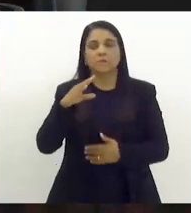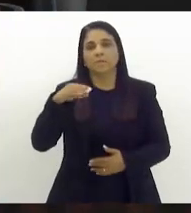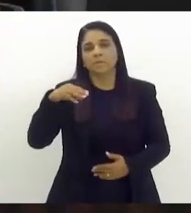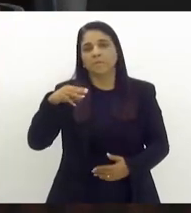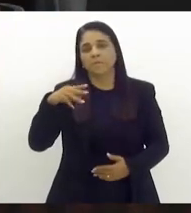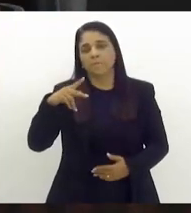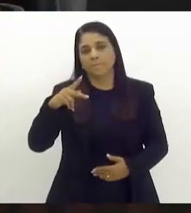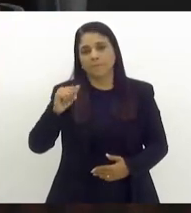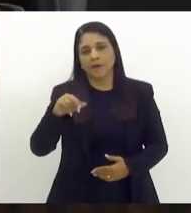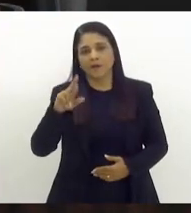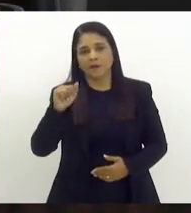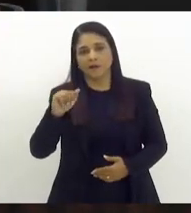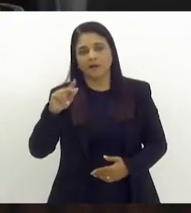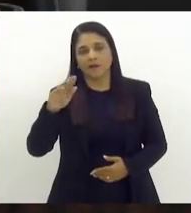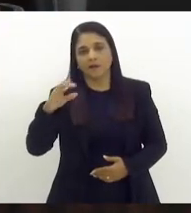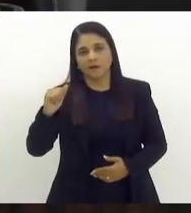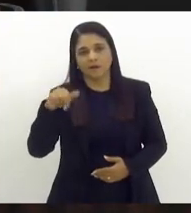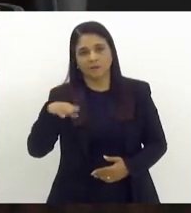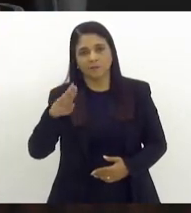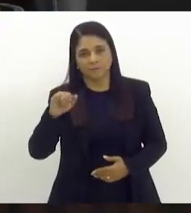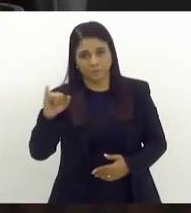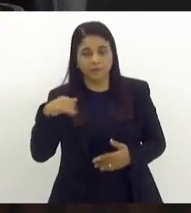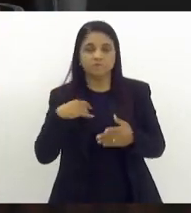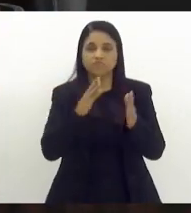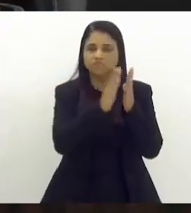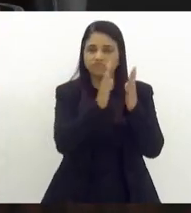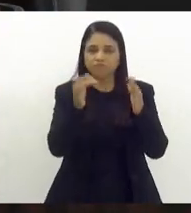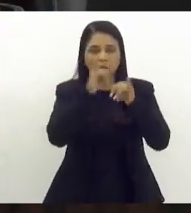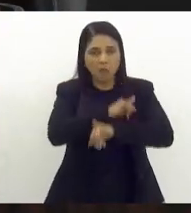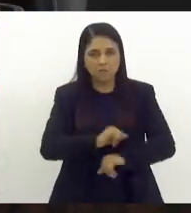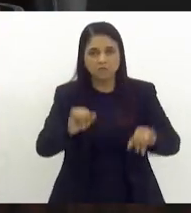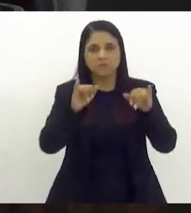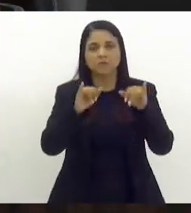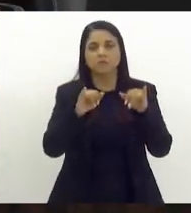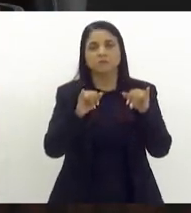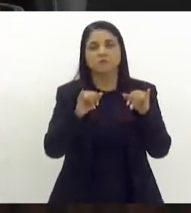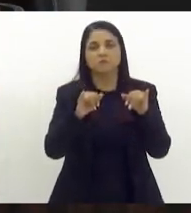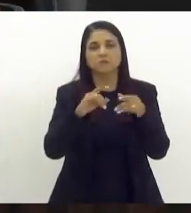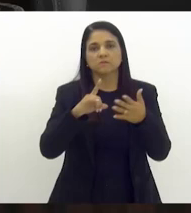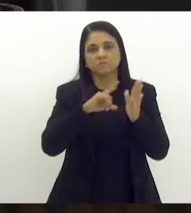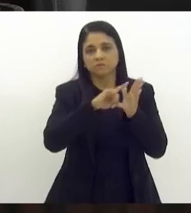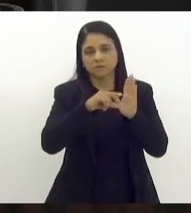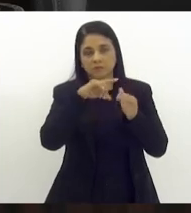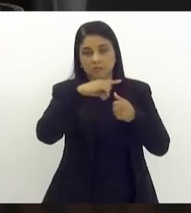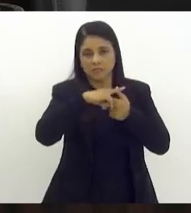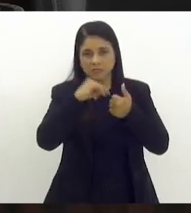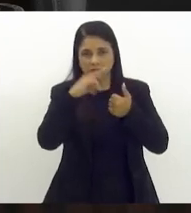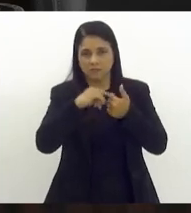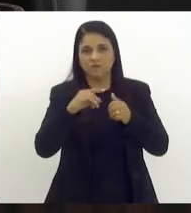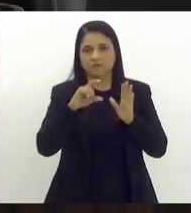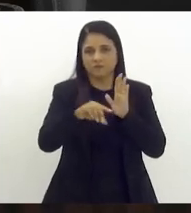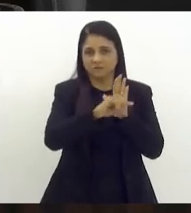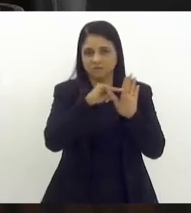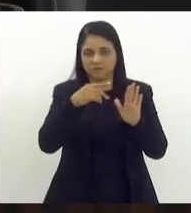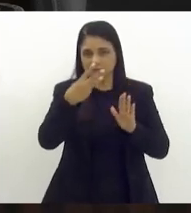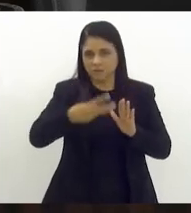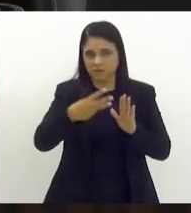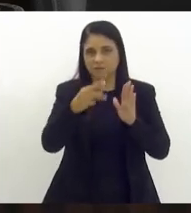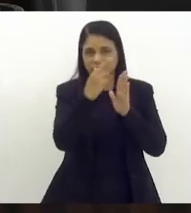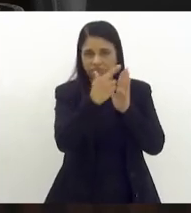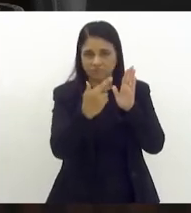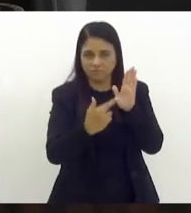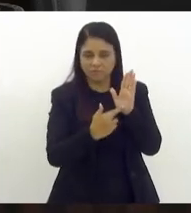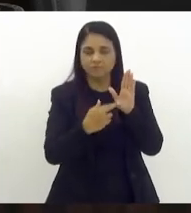bem-vinda. Anuncio, incluindo na ordem do dia, de acordo com o inciso 3º do artigo 47 do Regimento Interno, em